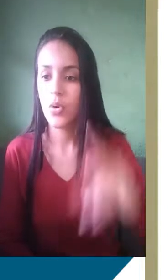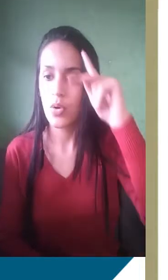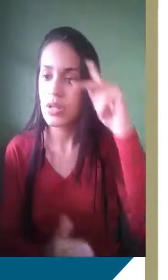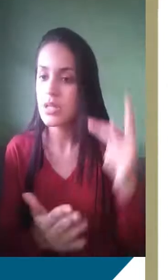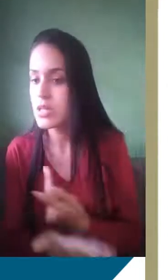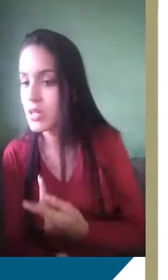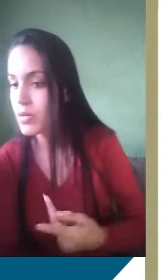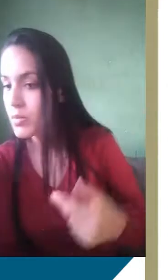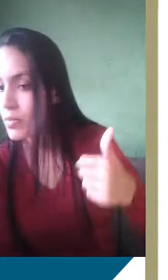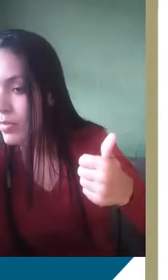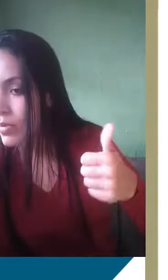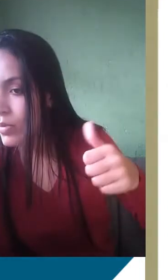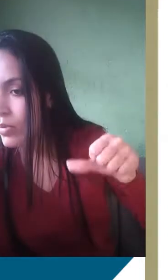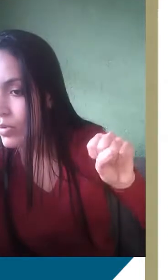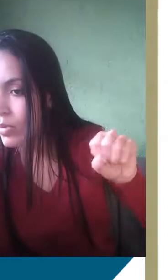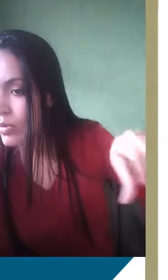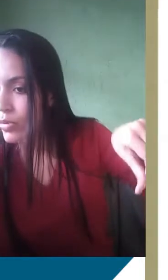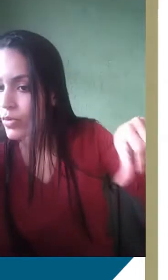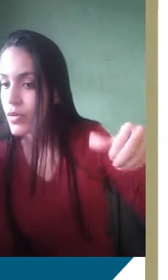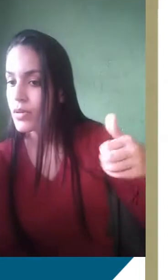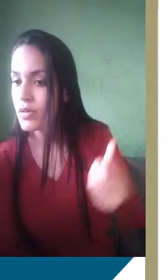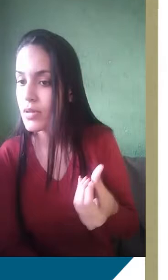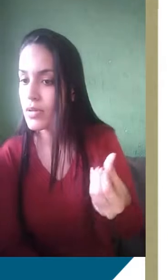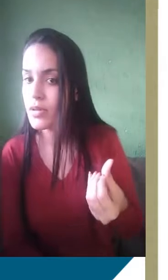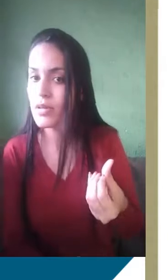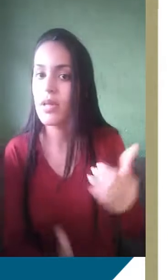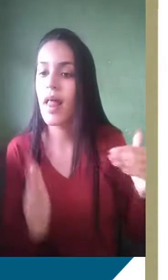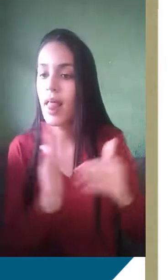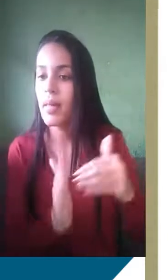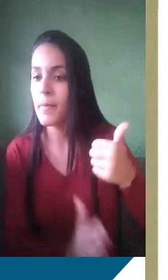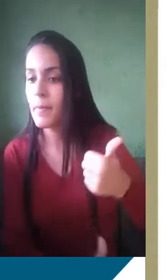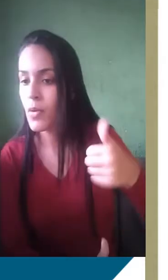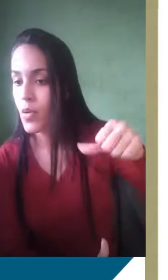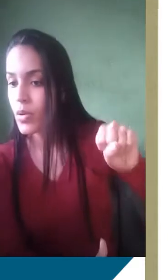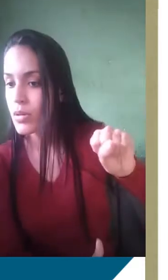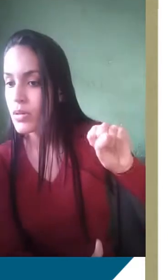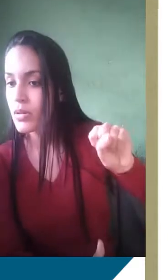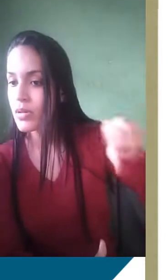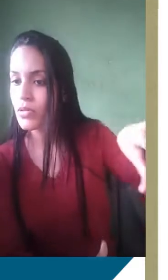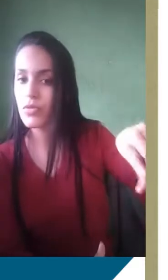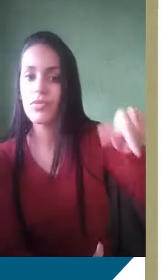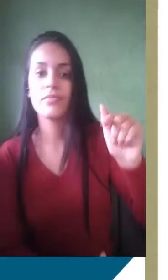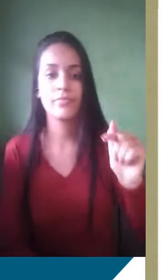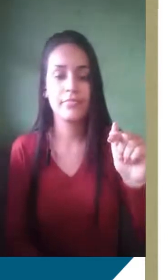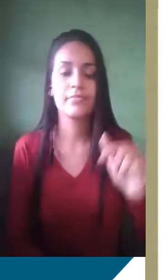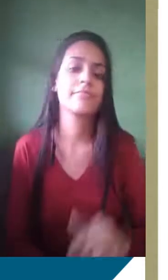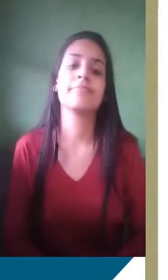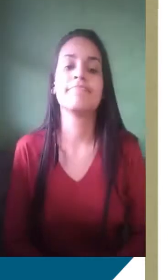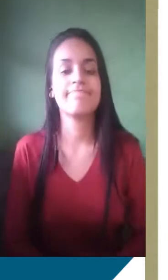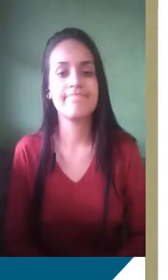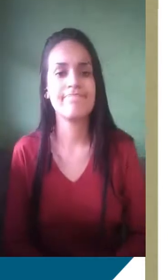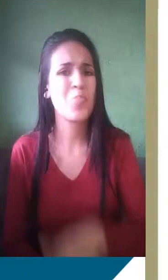1897. Os Sertões denuncia a miséria e as atrocidades da guerra, que resultaram no extermínio do líder